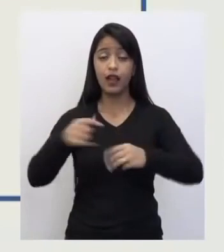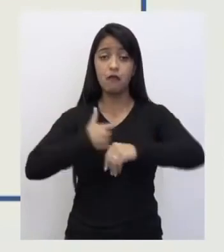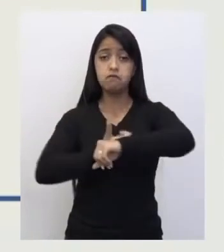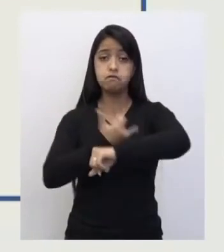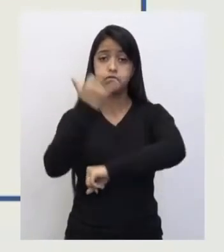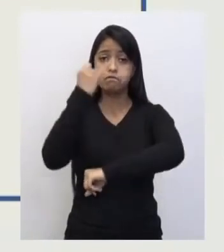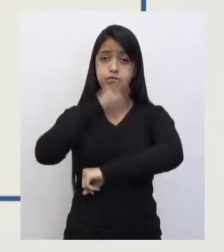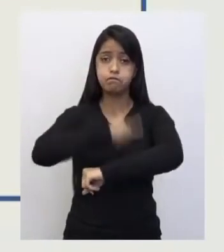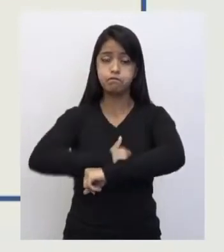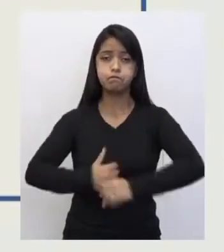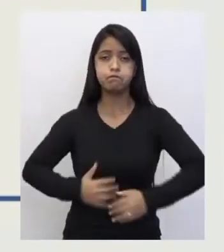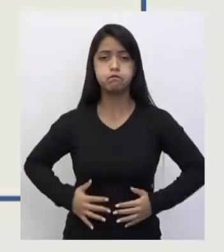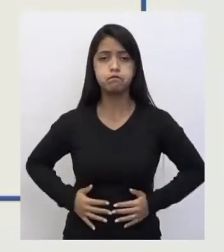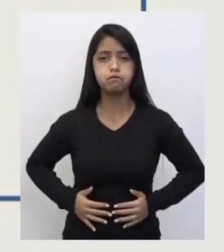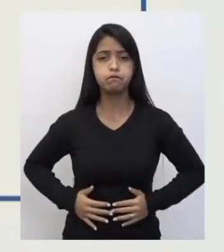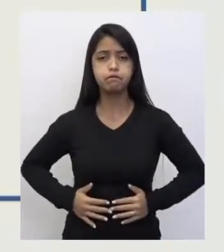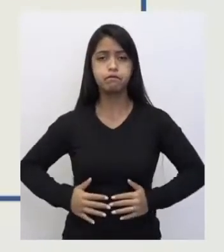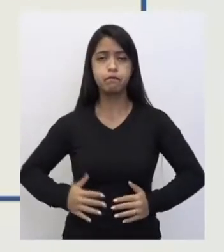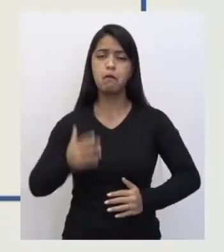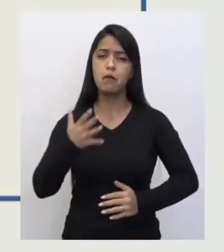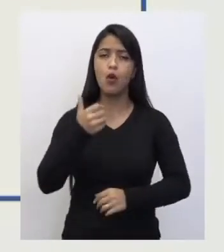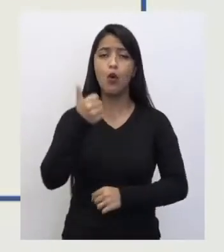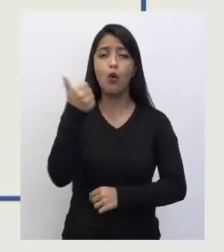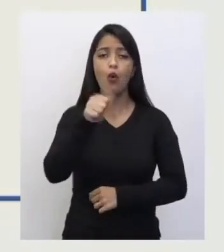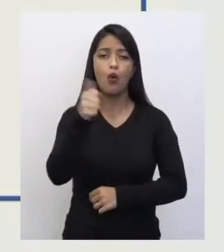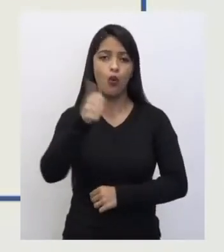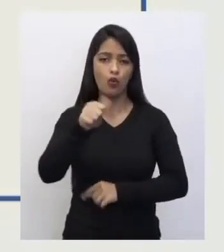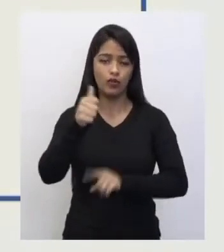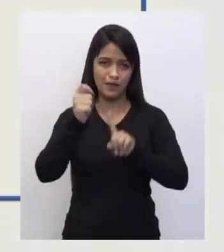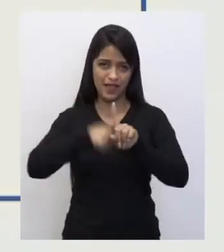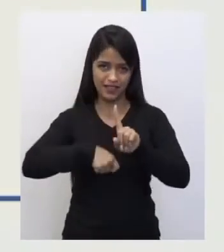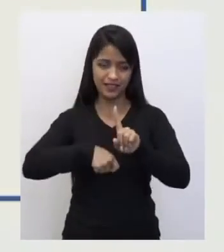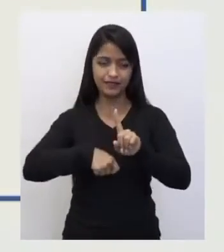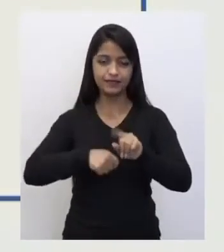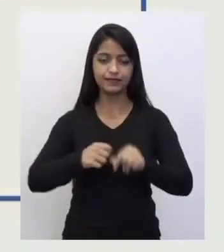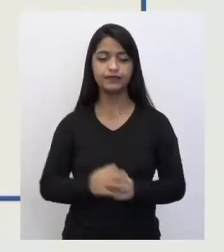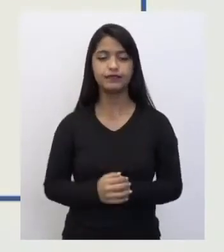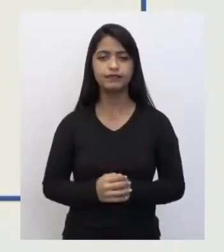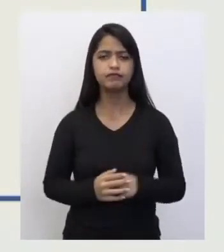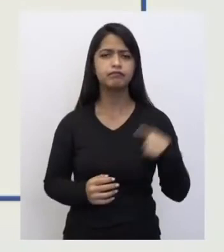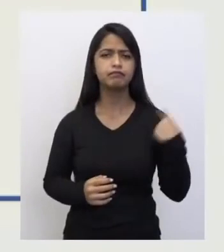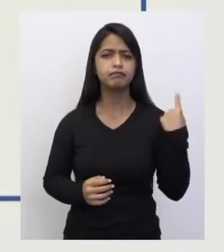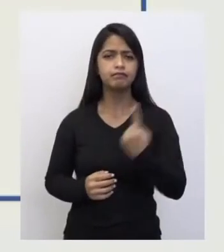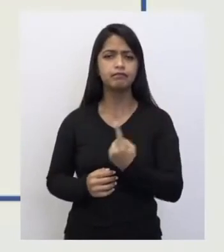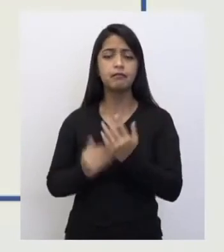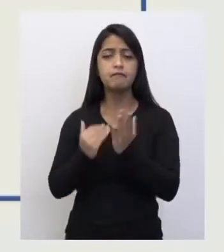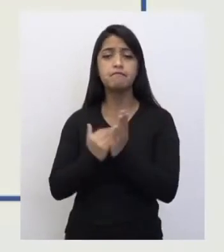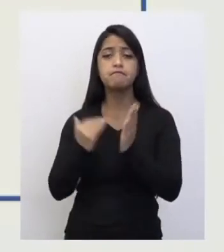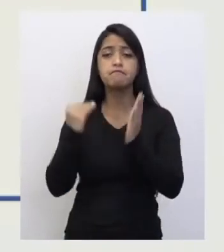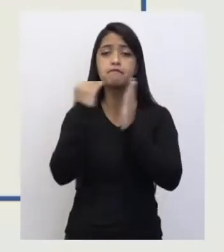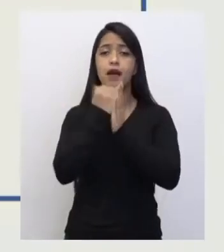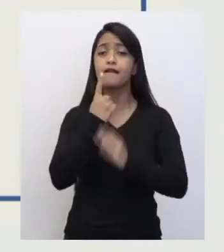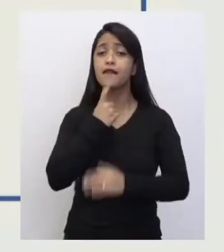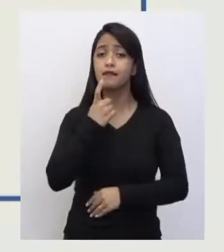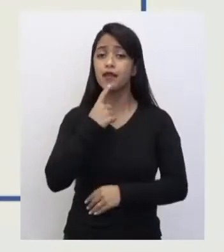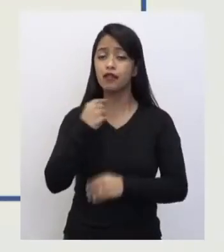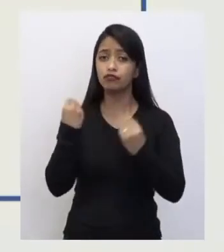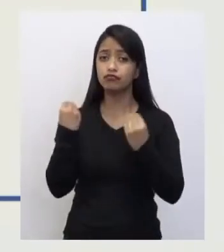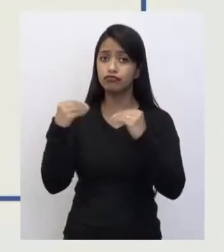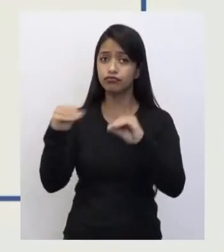dura cerca de 11 meses. E daí nós inserimos uma observação que não estava lá no texto